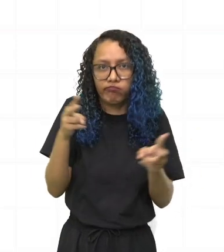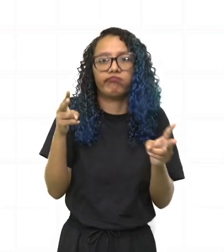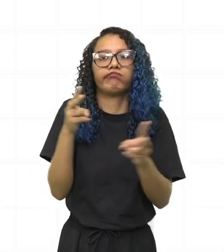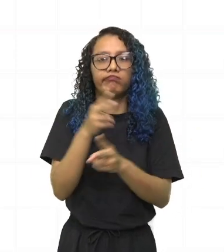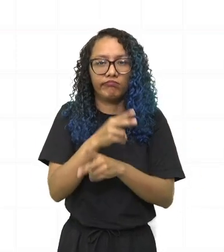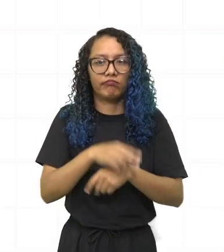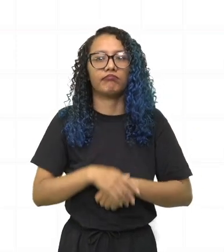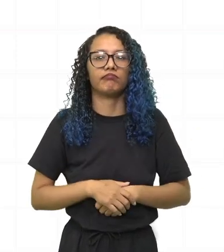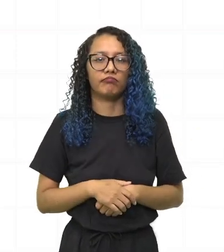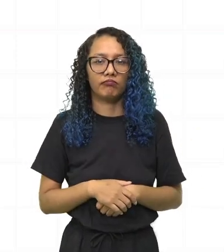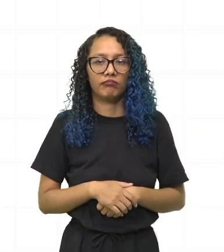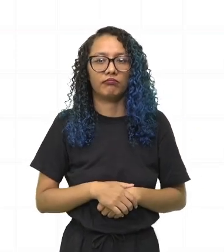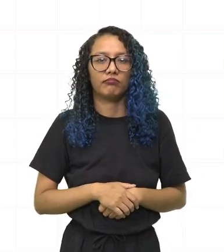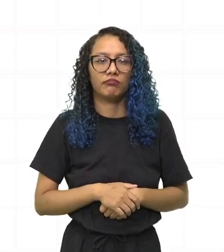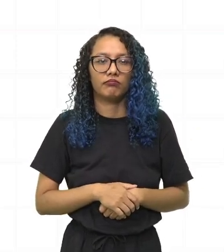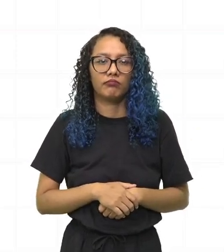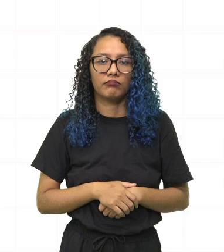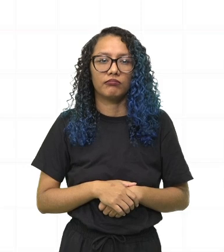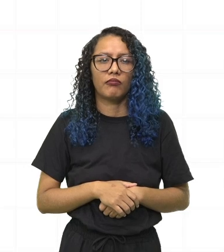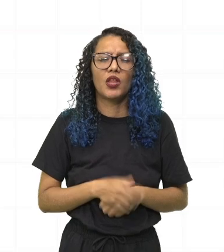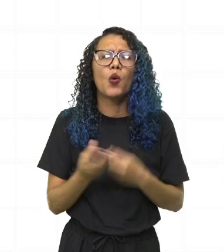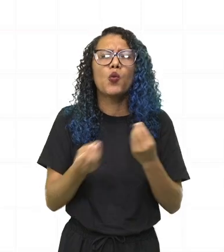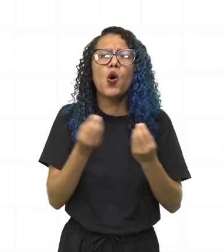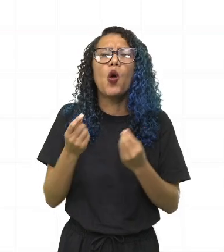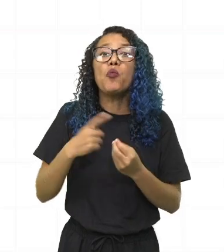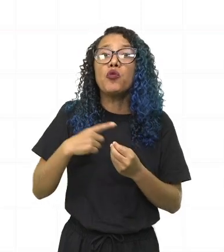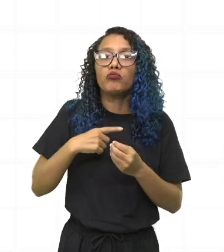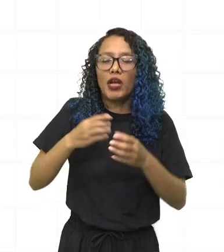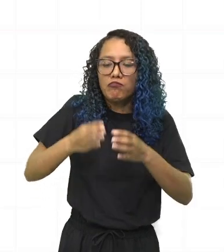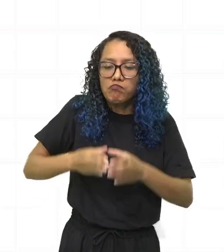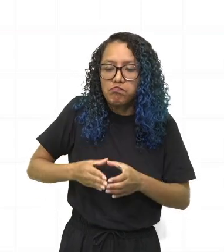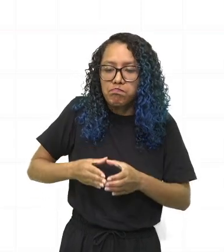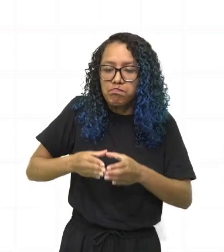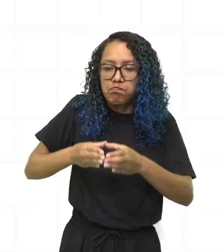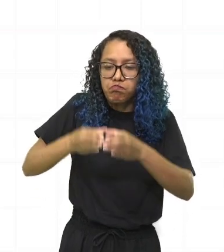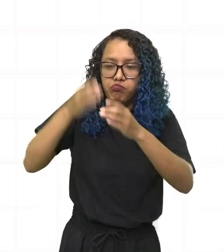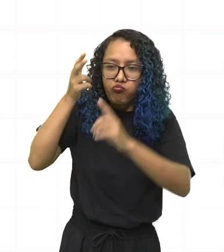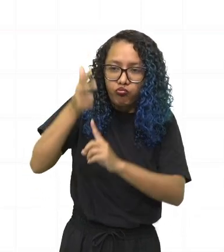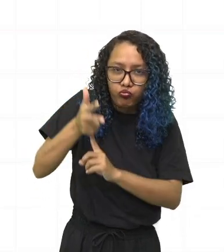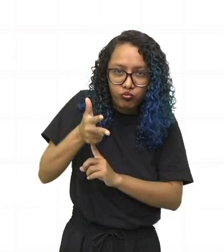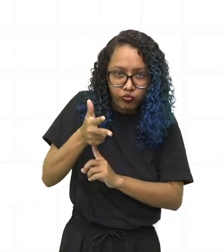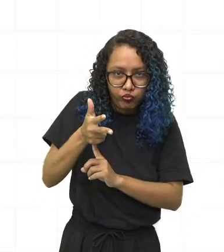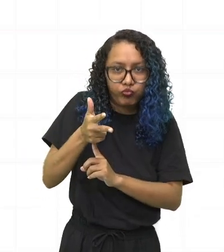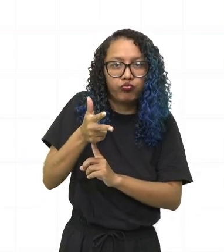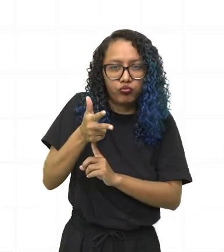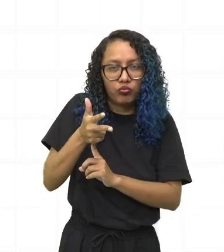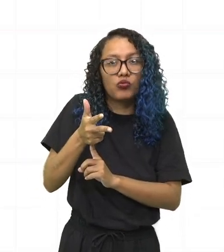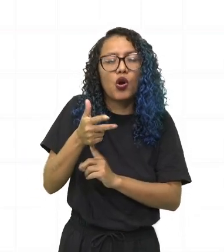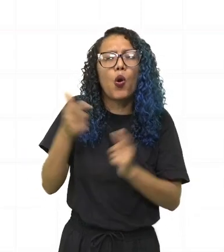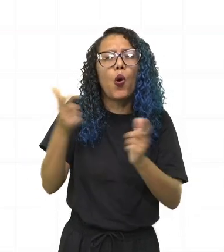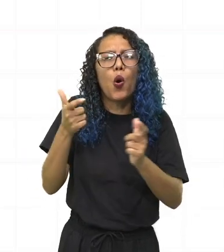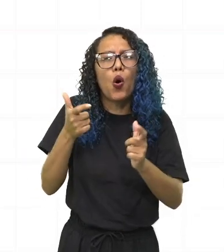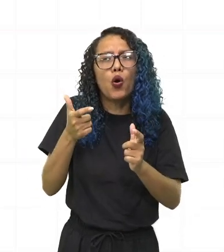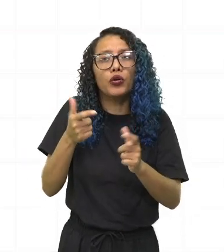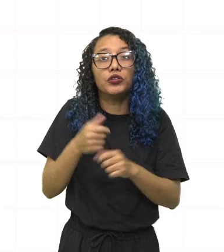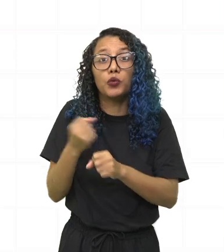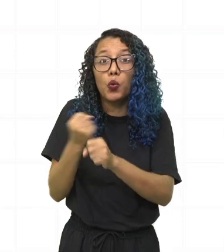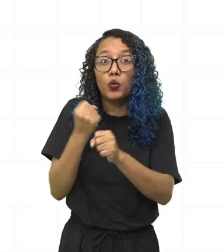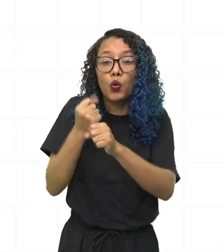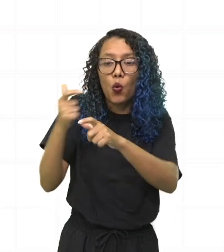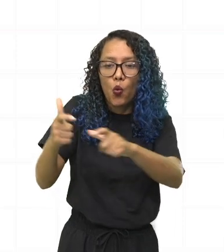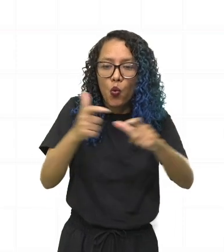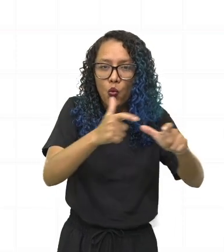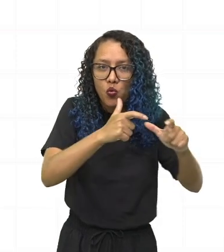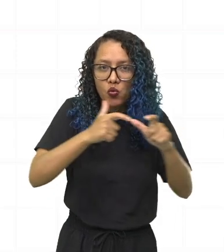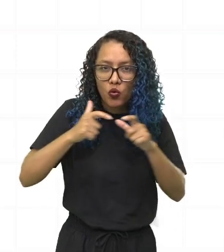são colocadas em locais estratégicos. Quais são esses locais? Como pode ser, por exemplo, numa planície aberta ou